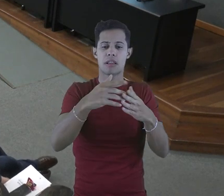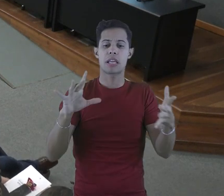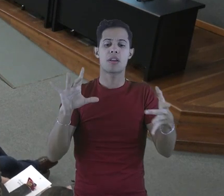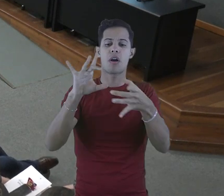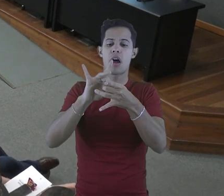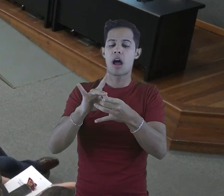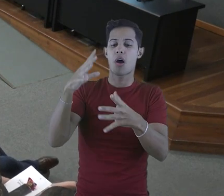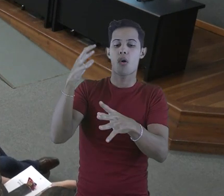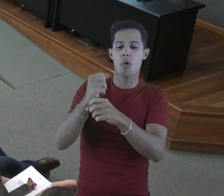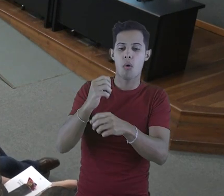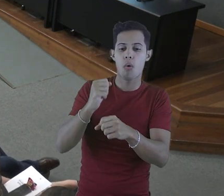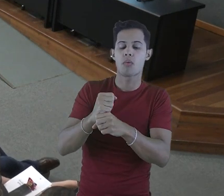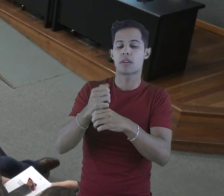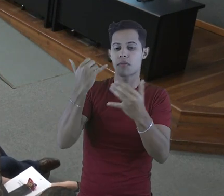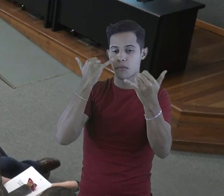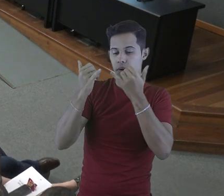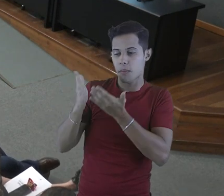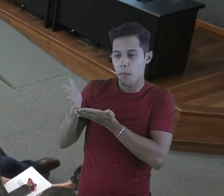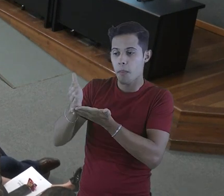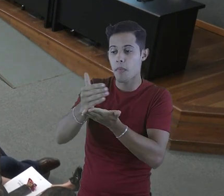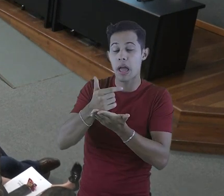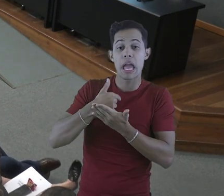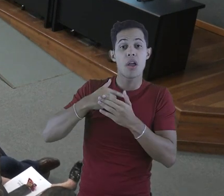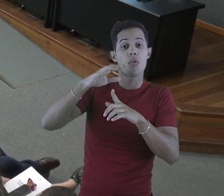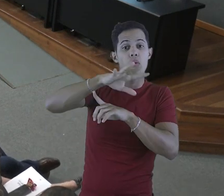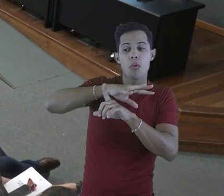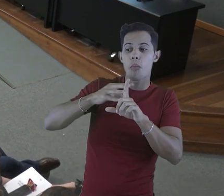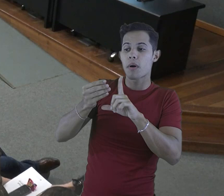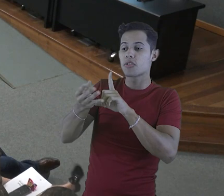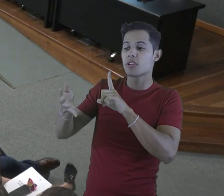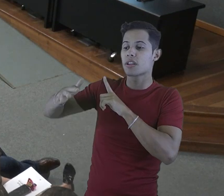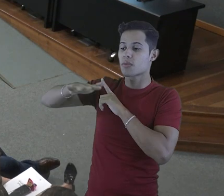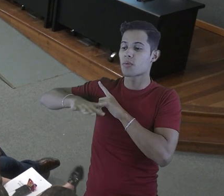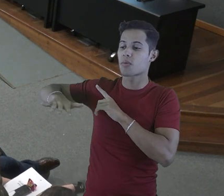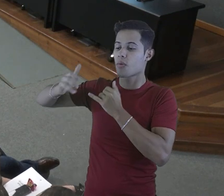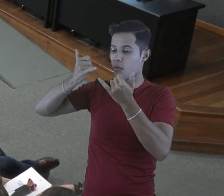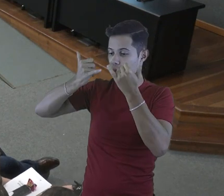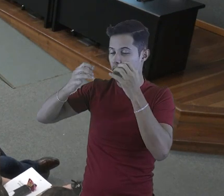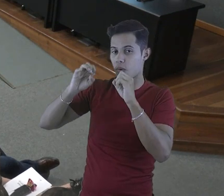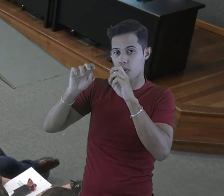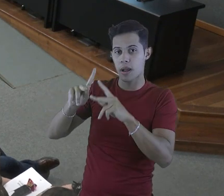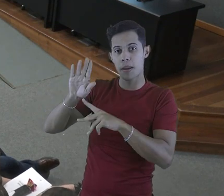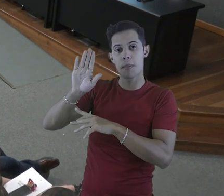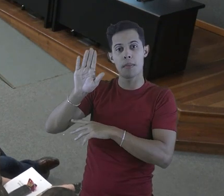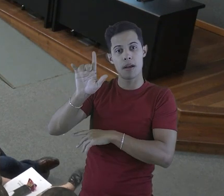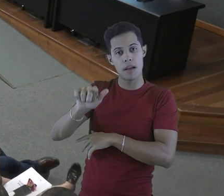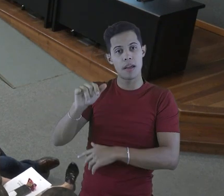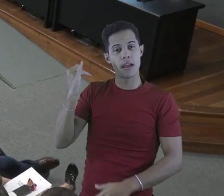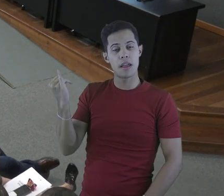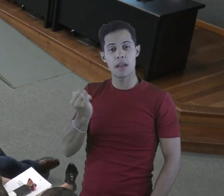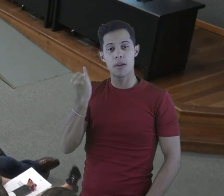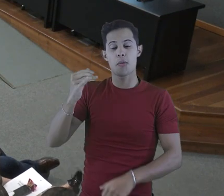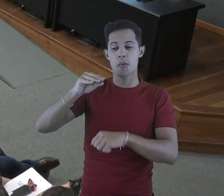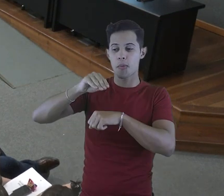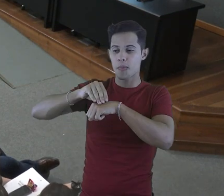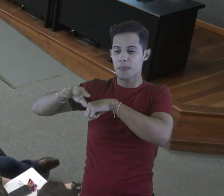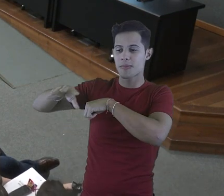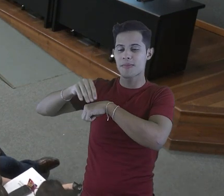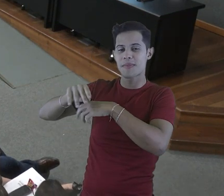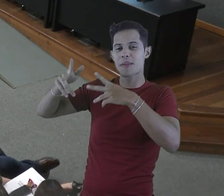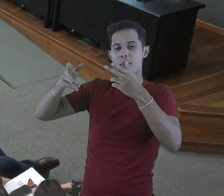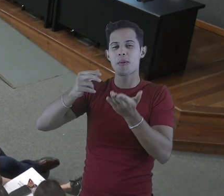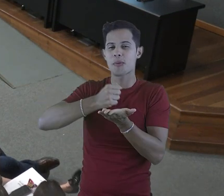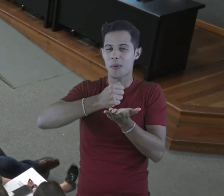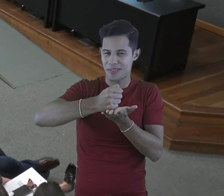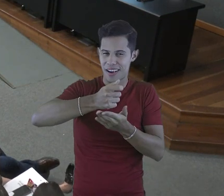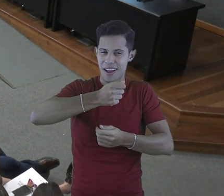que vincula a prestação de contas tal tal tal ao encaminhamento dos dados estou compartilhando com você os dados mas é importante esse termo